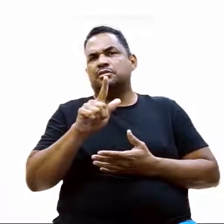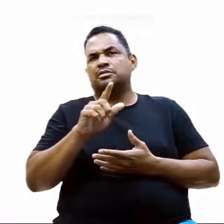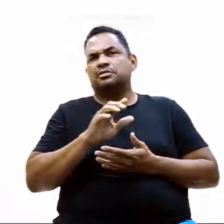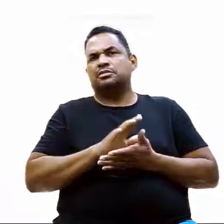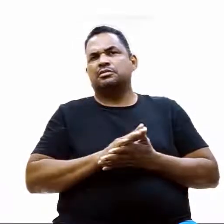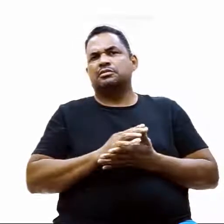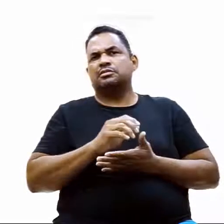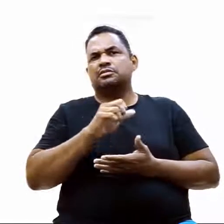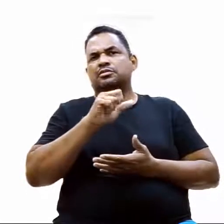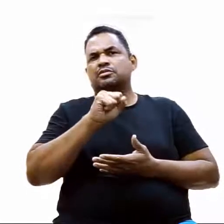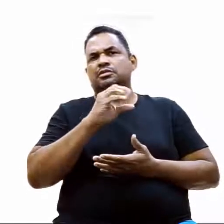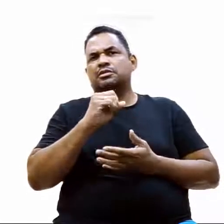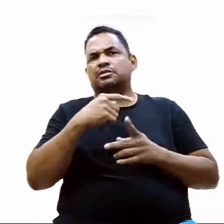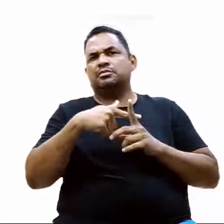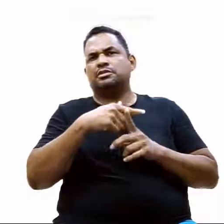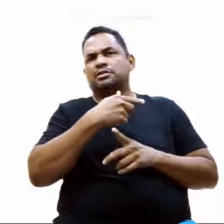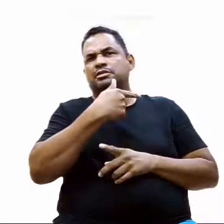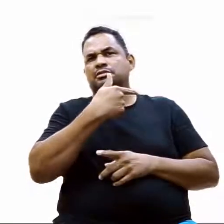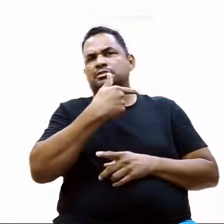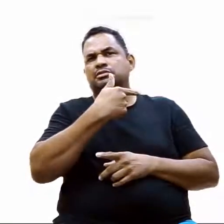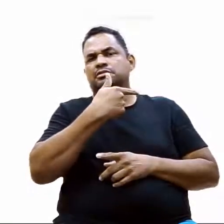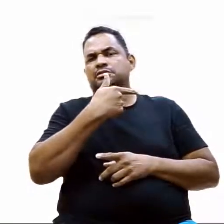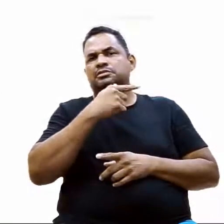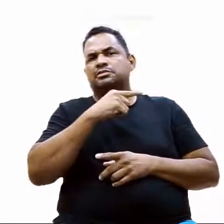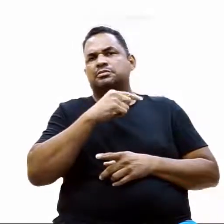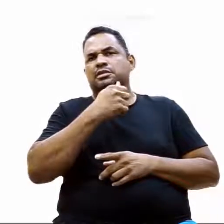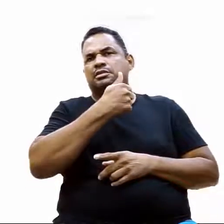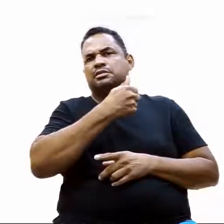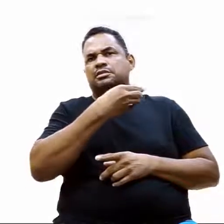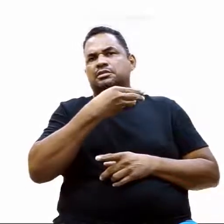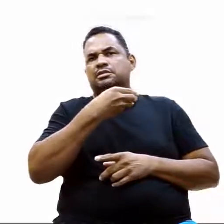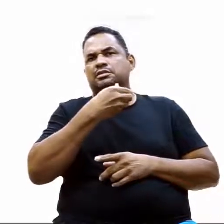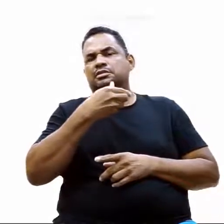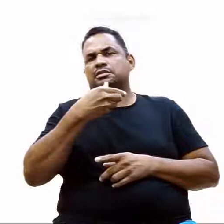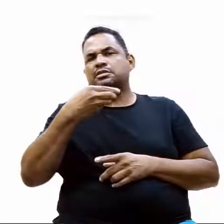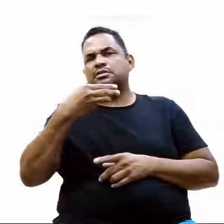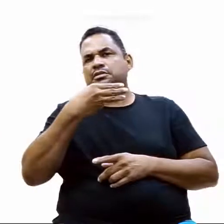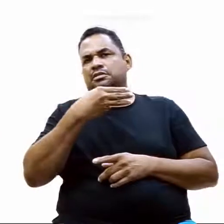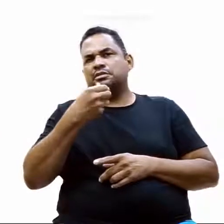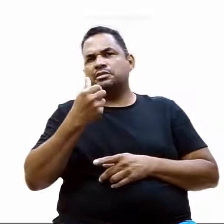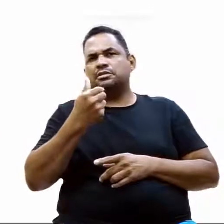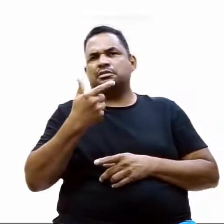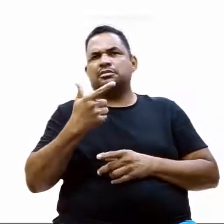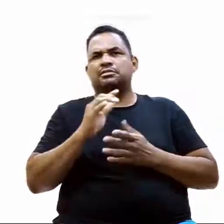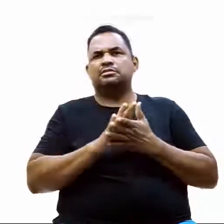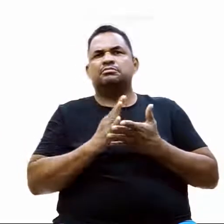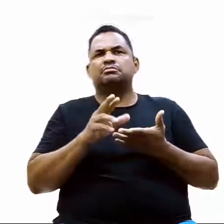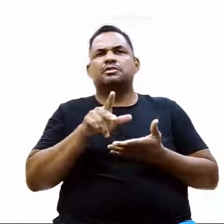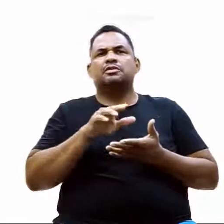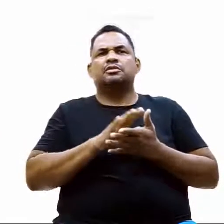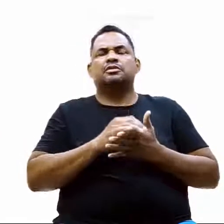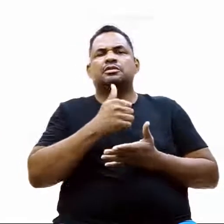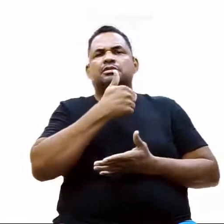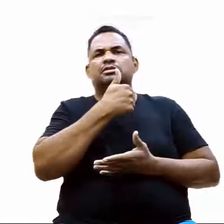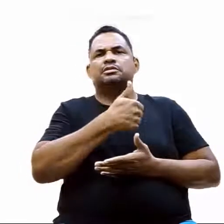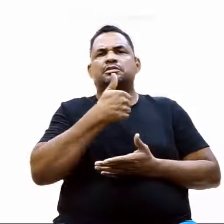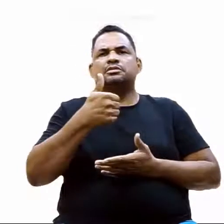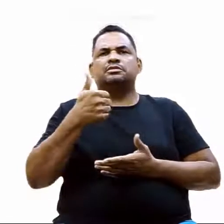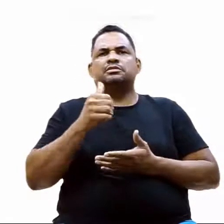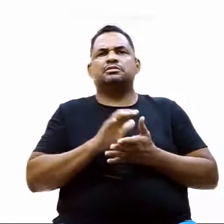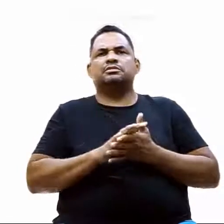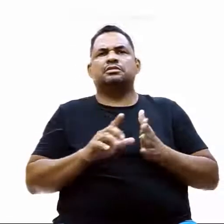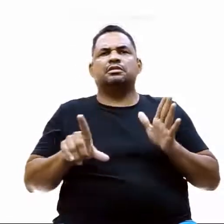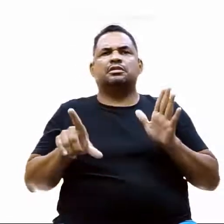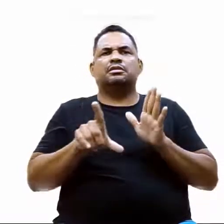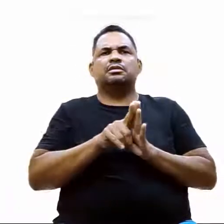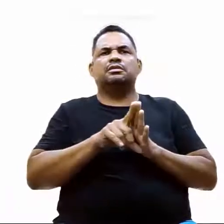com 32, Z vai ser igual a 112, conforme a lei de Proust. Por que a